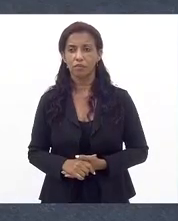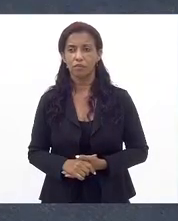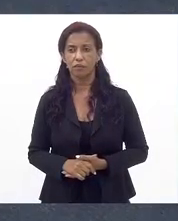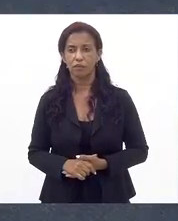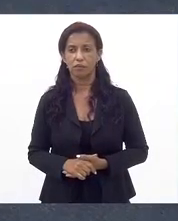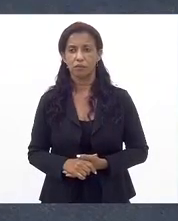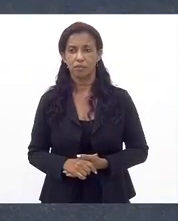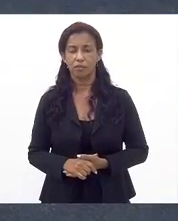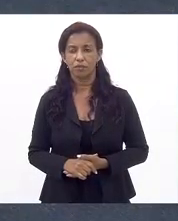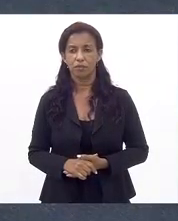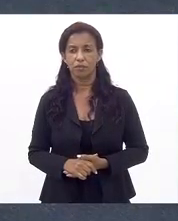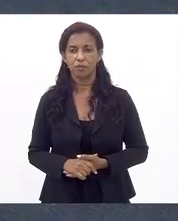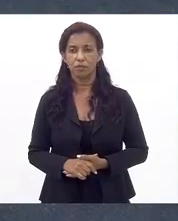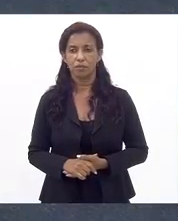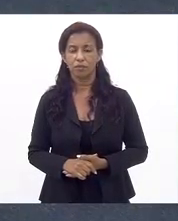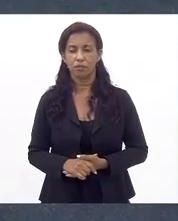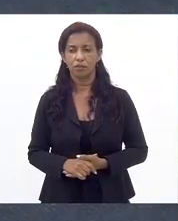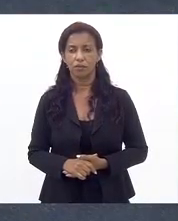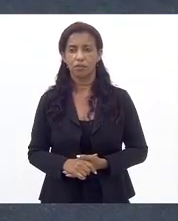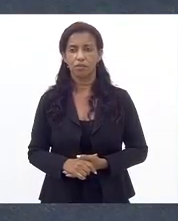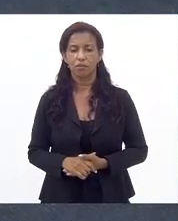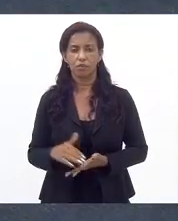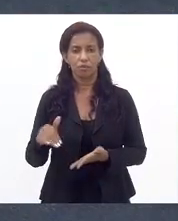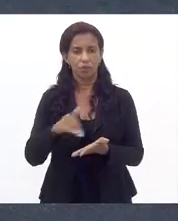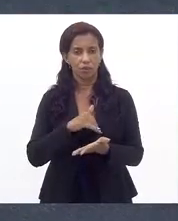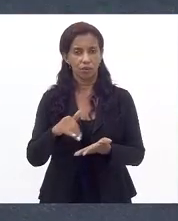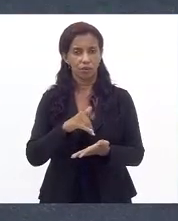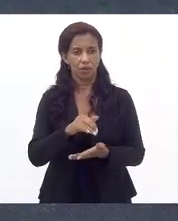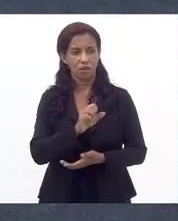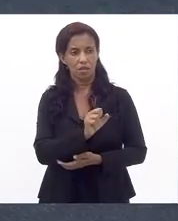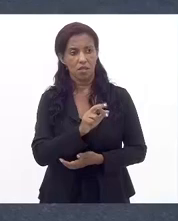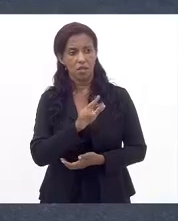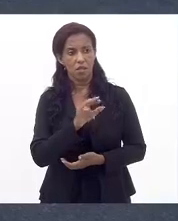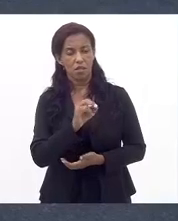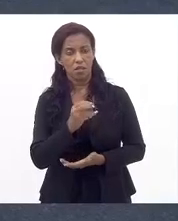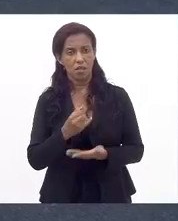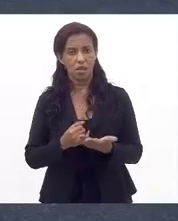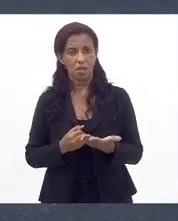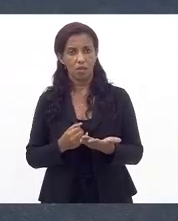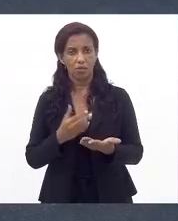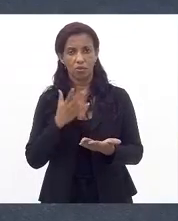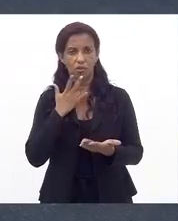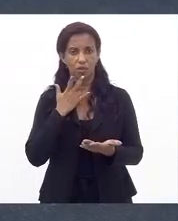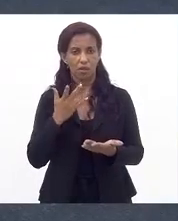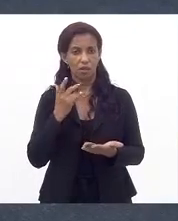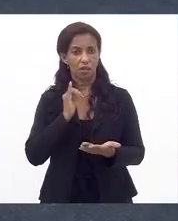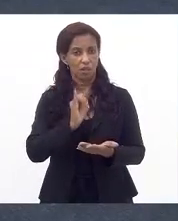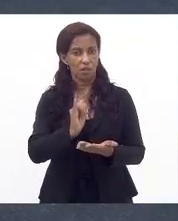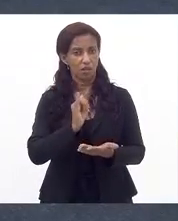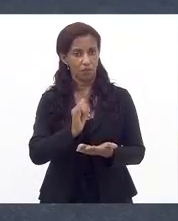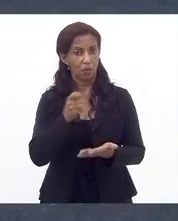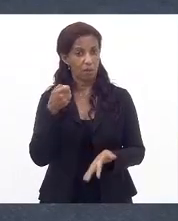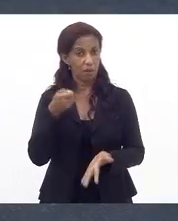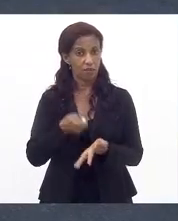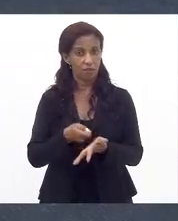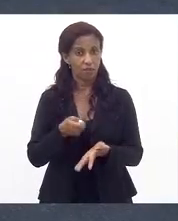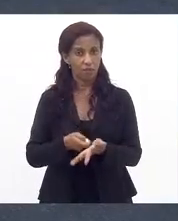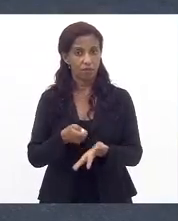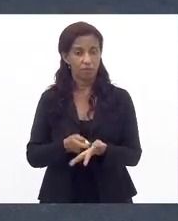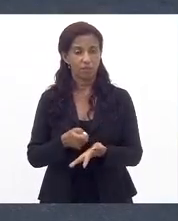vou ponto lá também que o deputado o secretário Sérgio Adriano ele um forma afirma